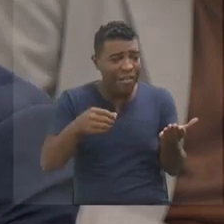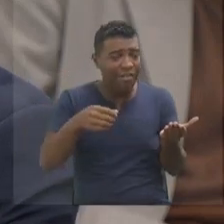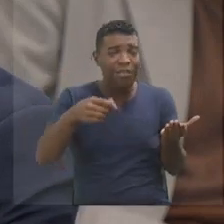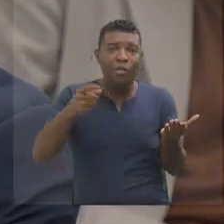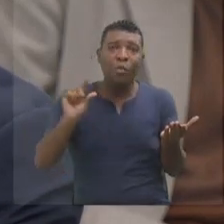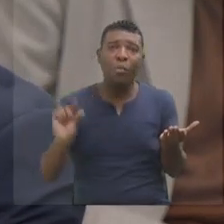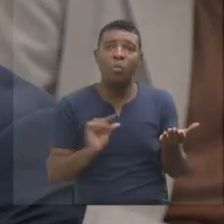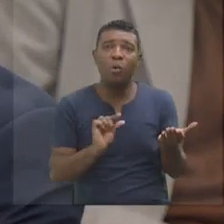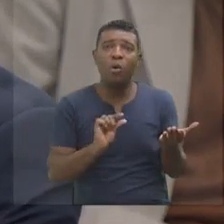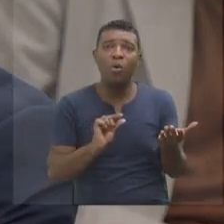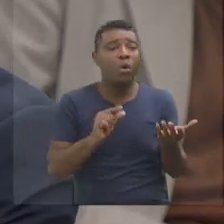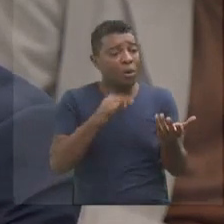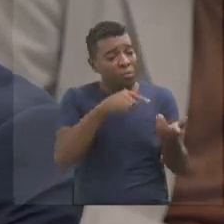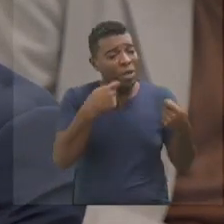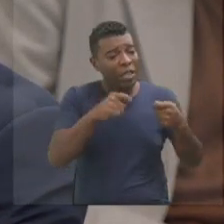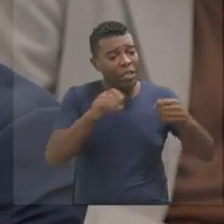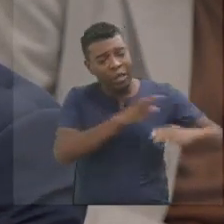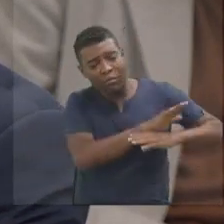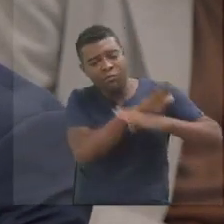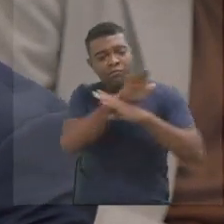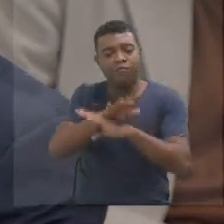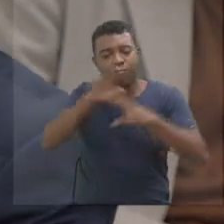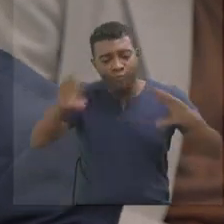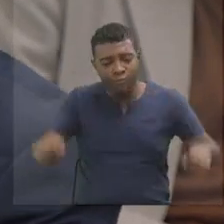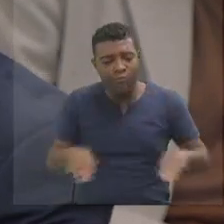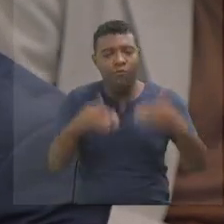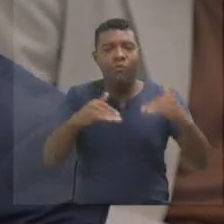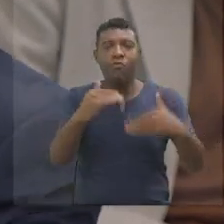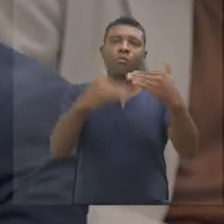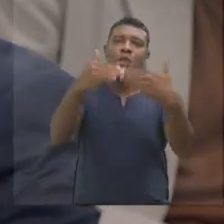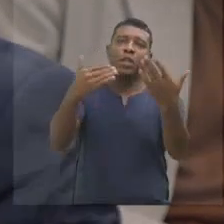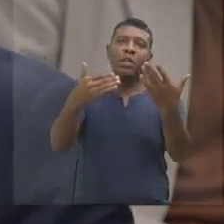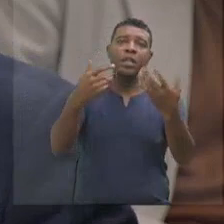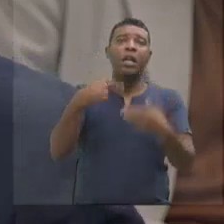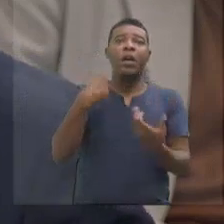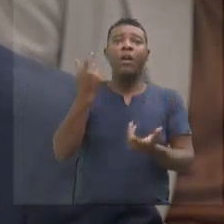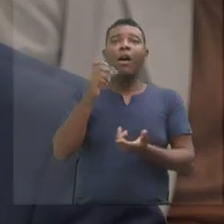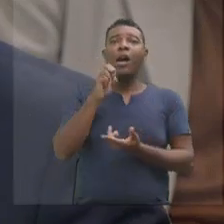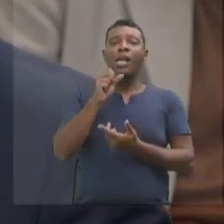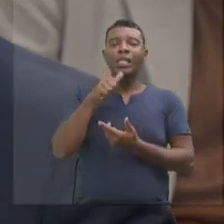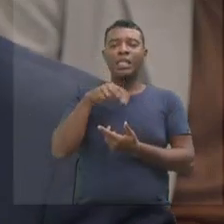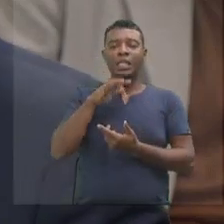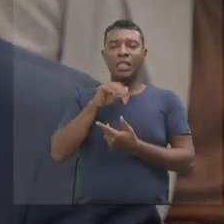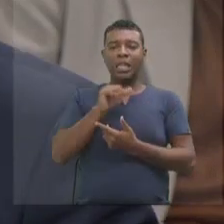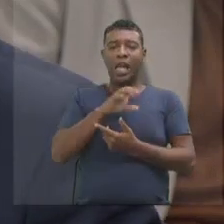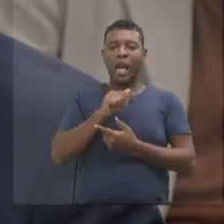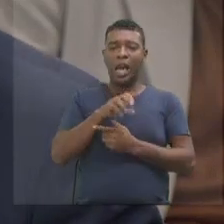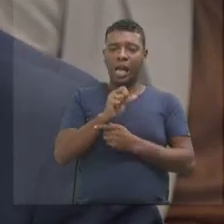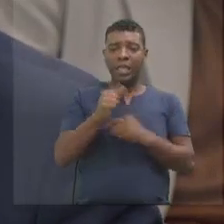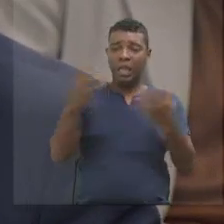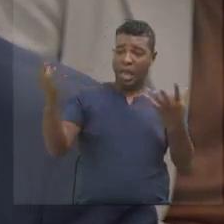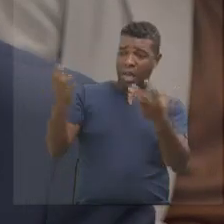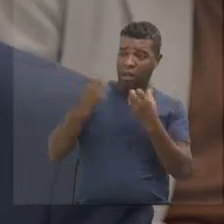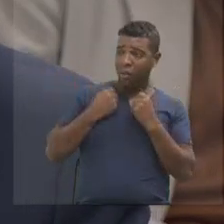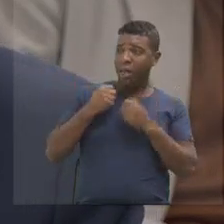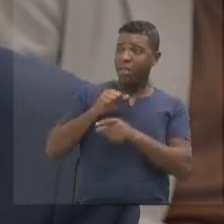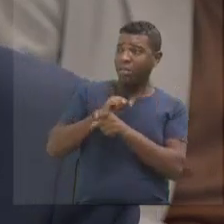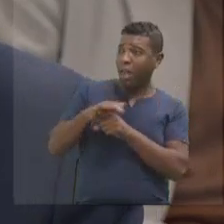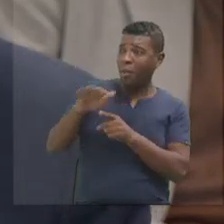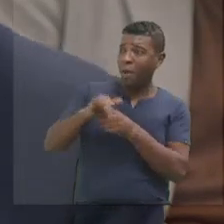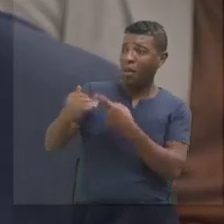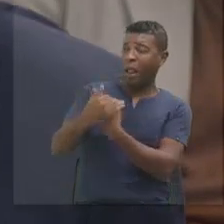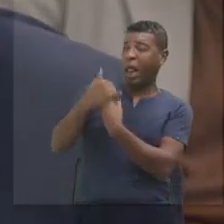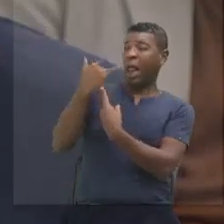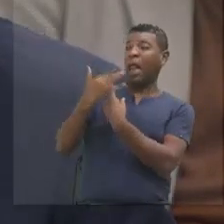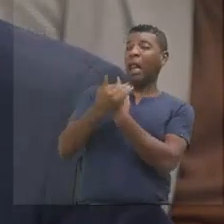discussão tem que vir a Santa Casa de Montes Claros não consegue absorver toda a demanda da região a gente percebe isso é no